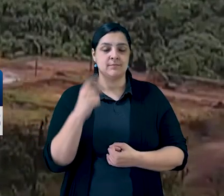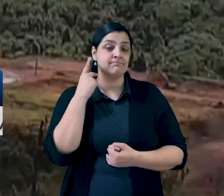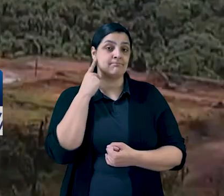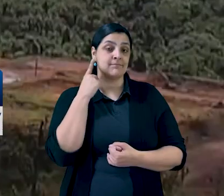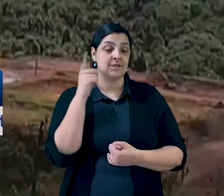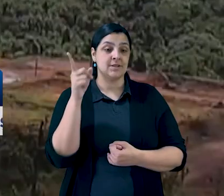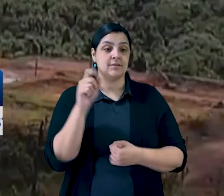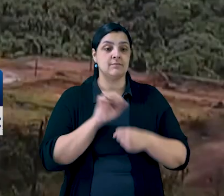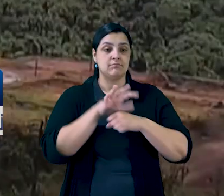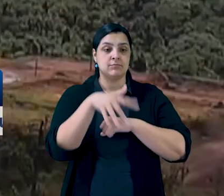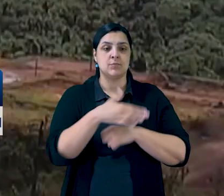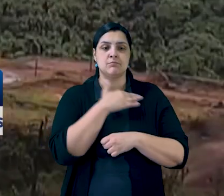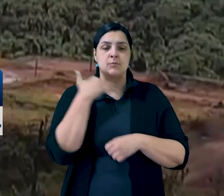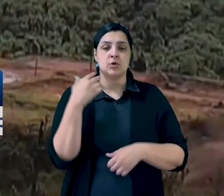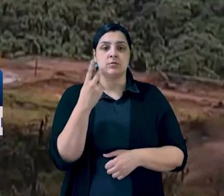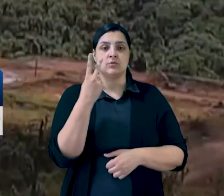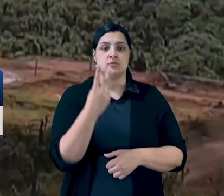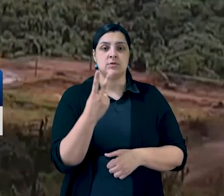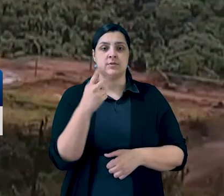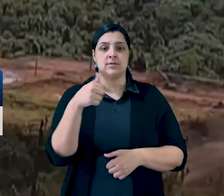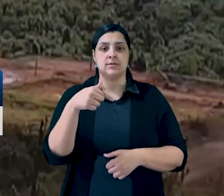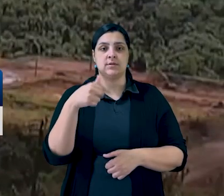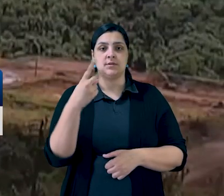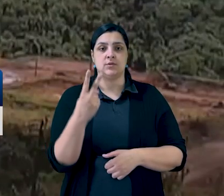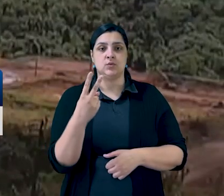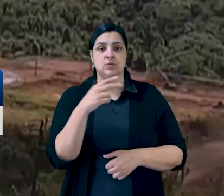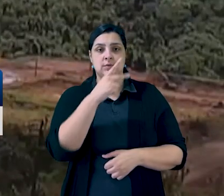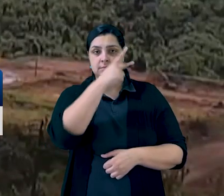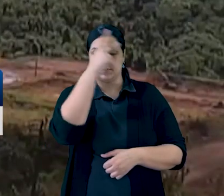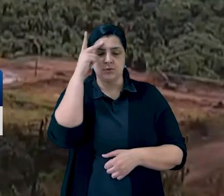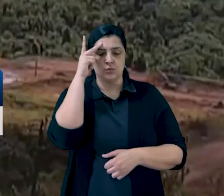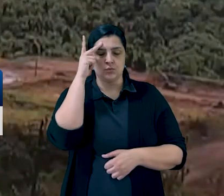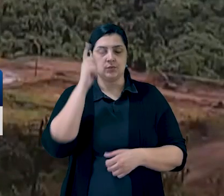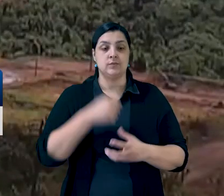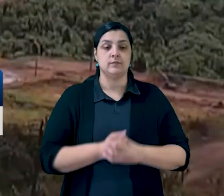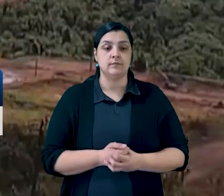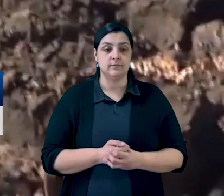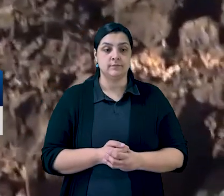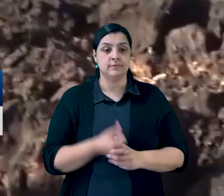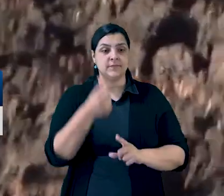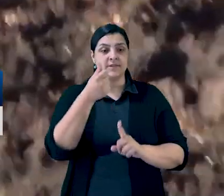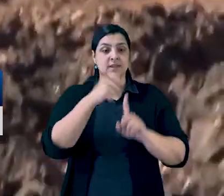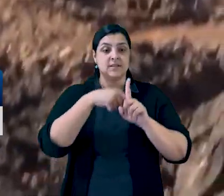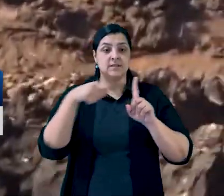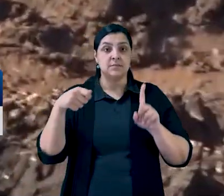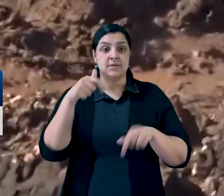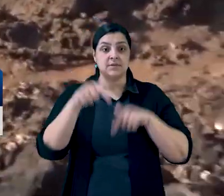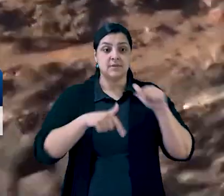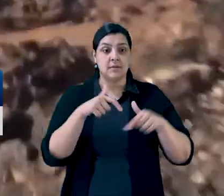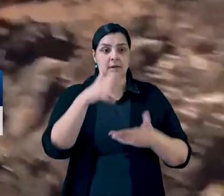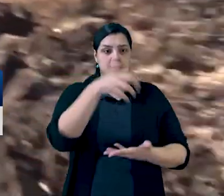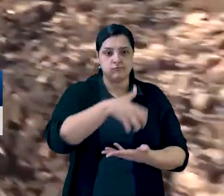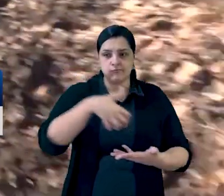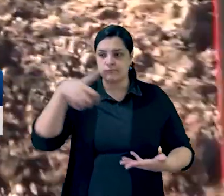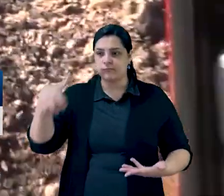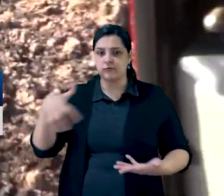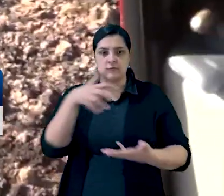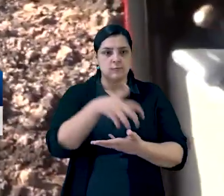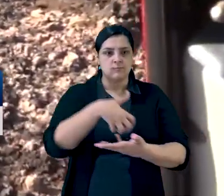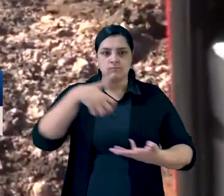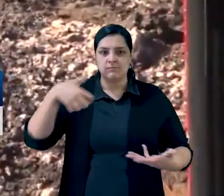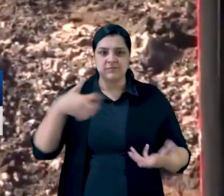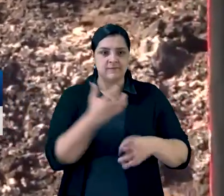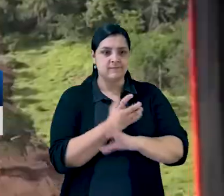Minas Gerais. A tragédia causou a morte de 272 pessoas. Durante os 6 meses que executou o